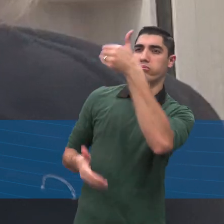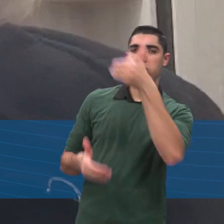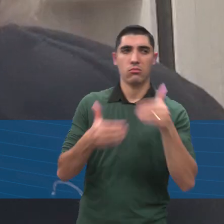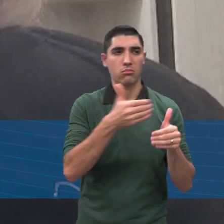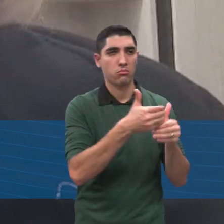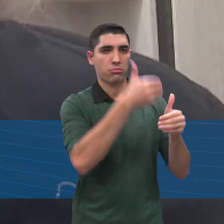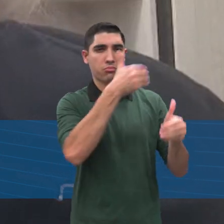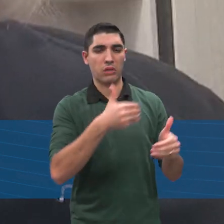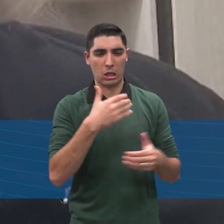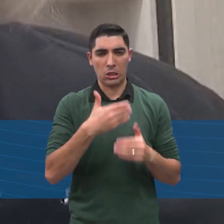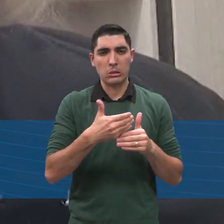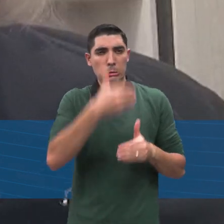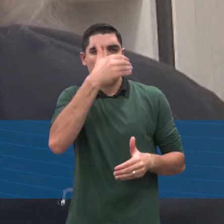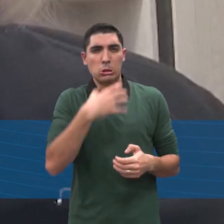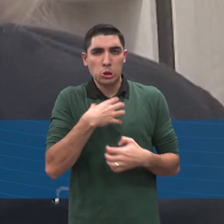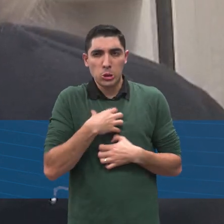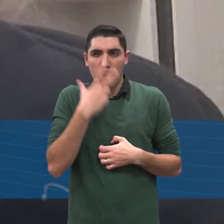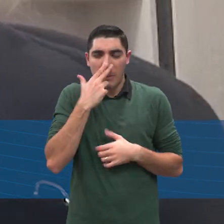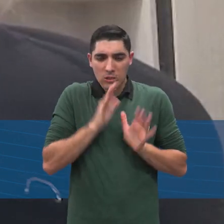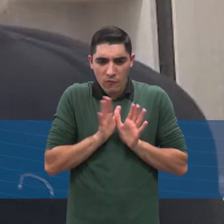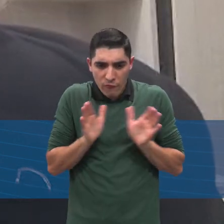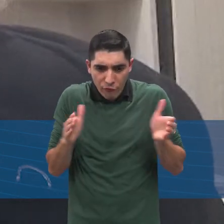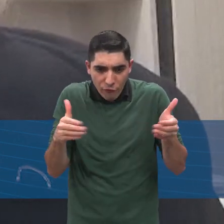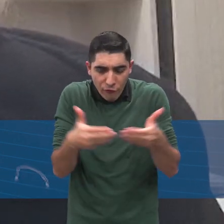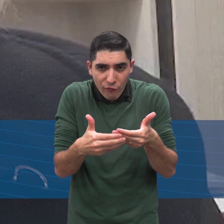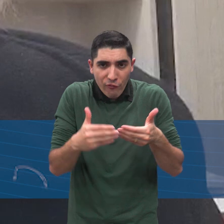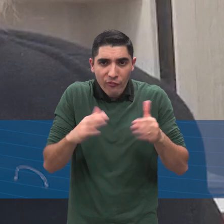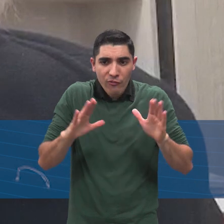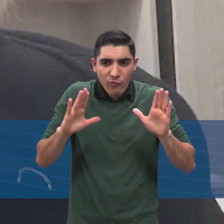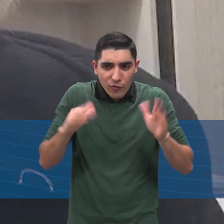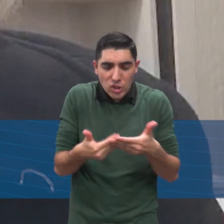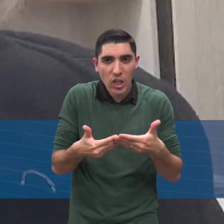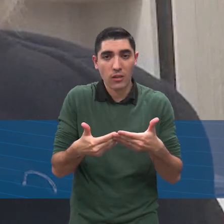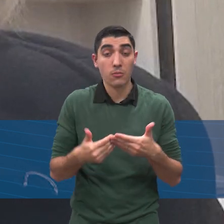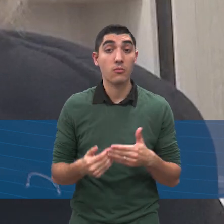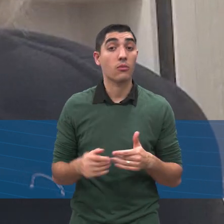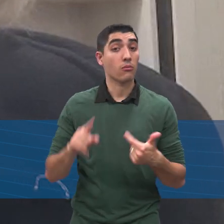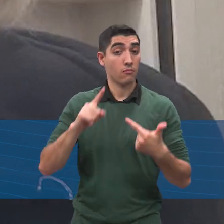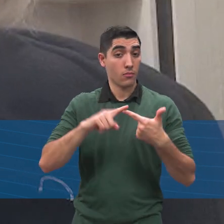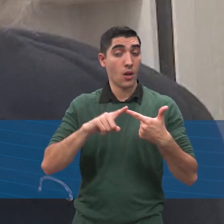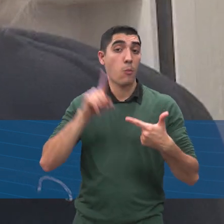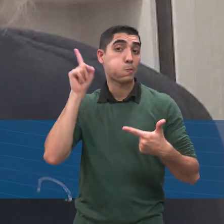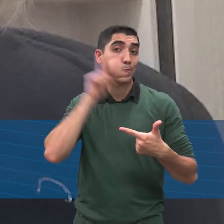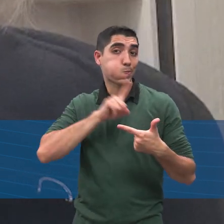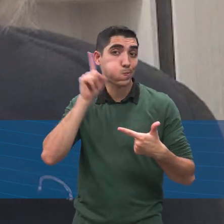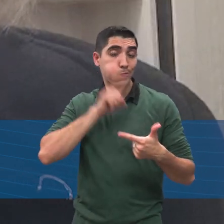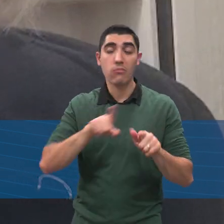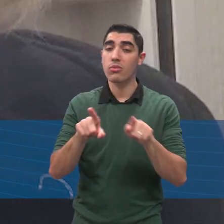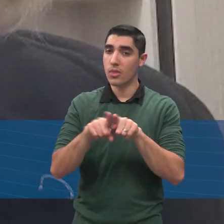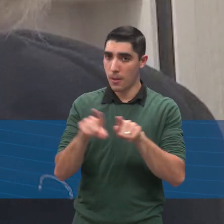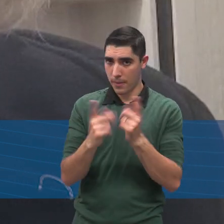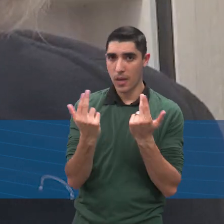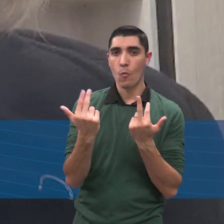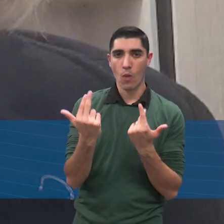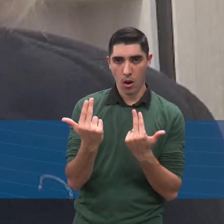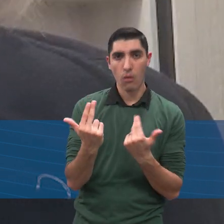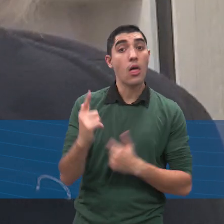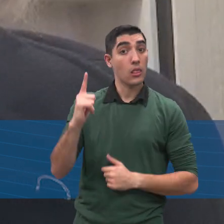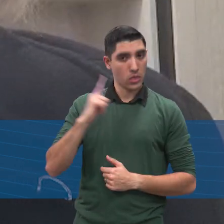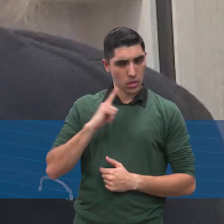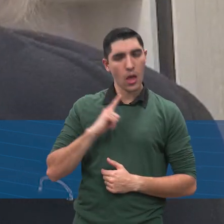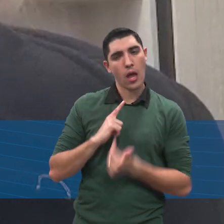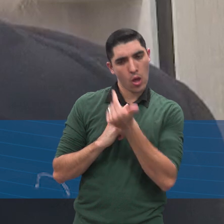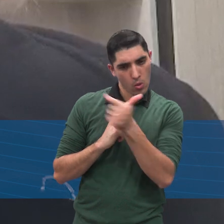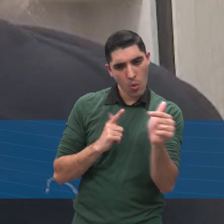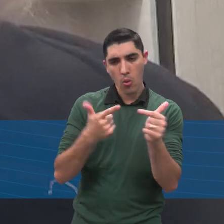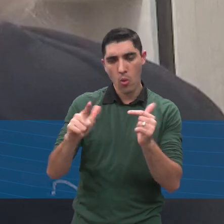esse viver enclausurado, né? As cidades americanas também, apesar de existirem